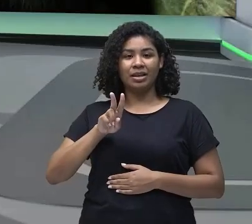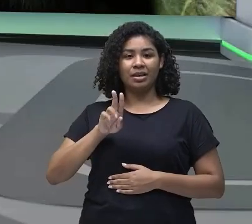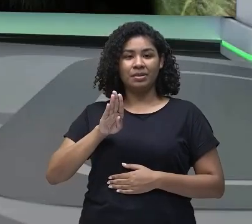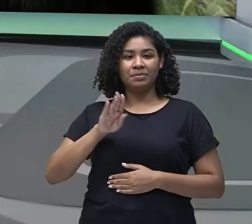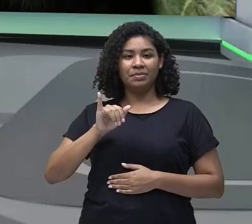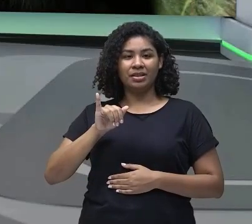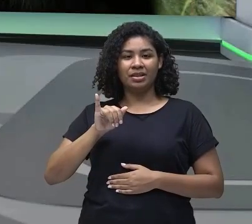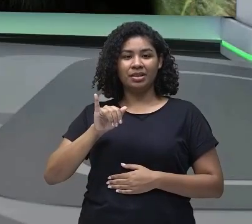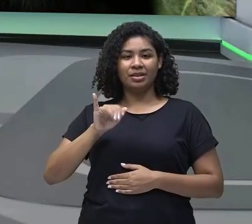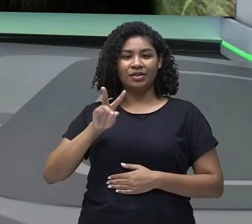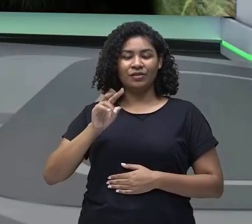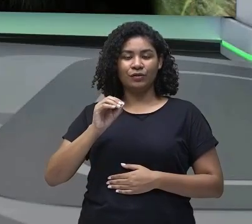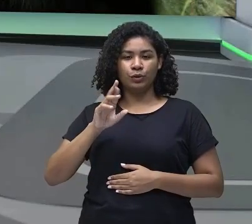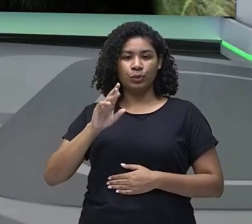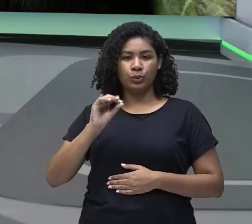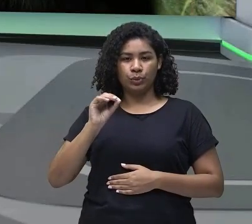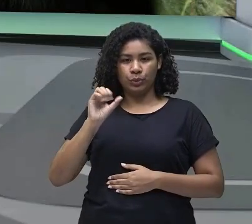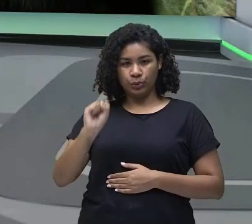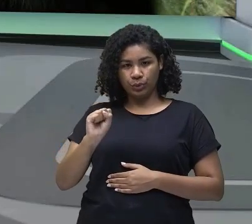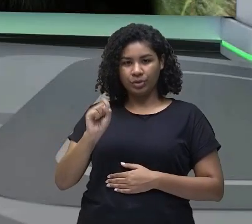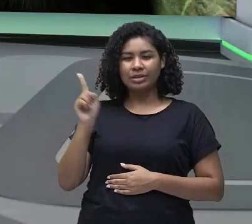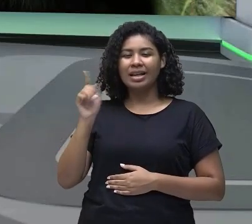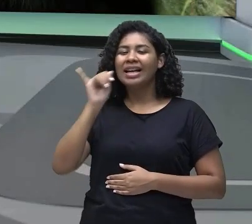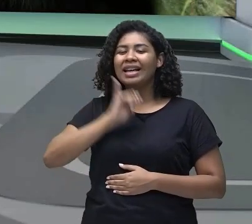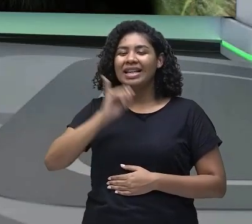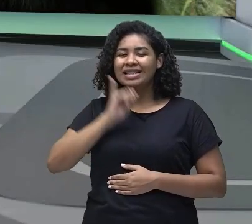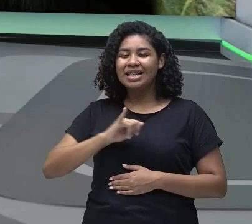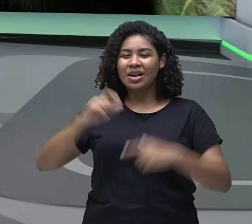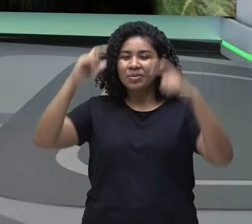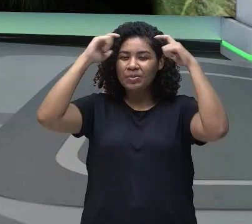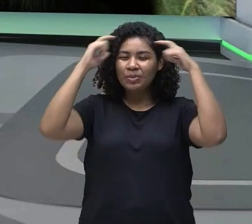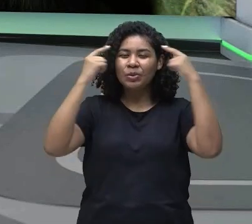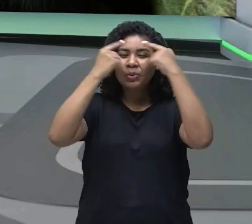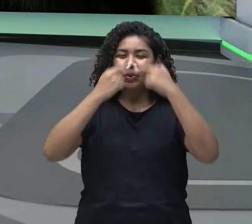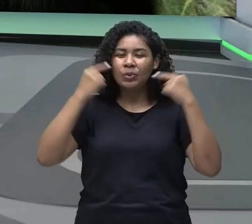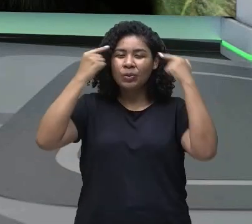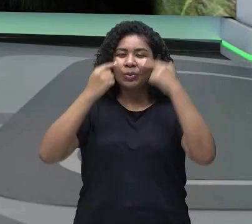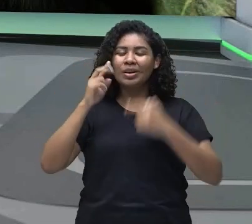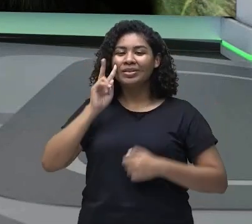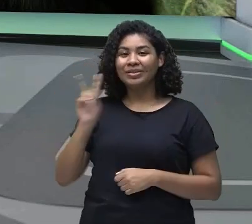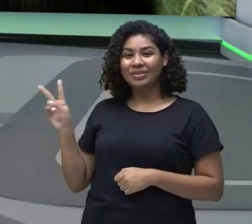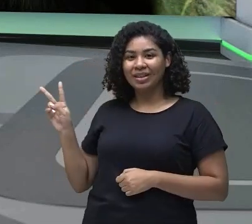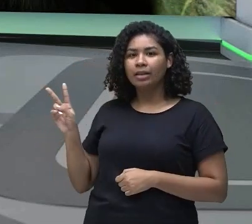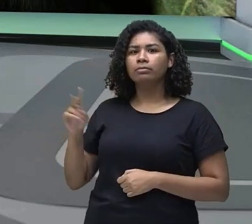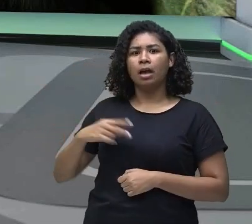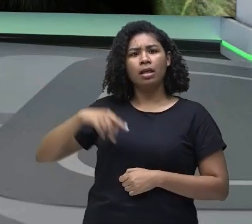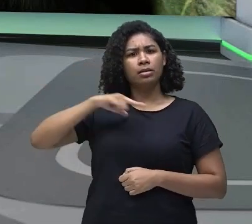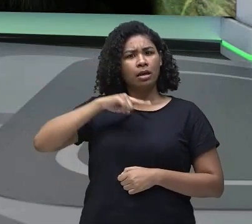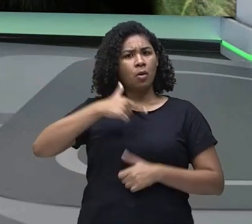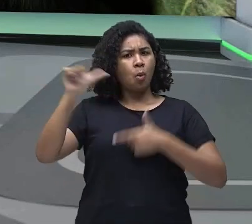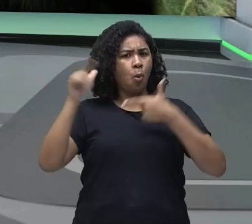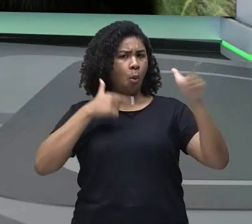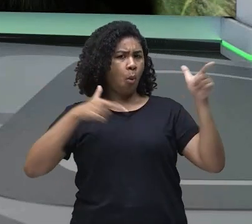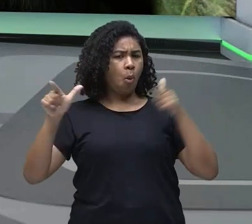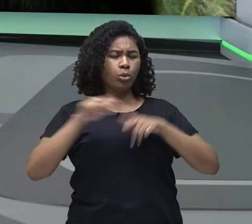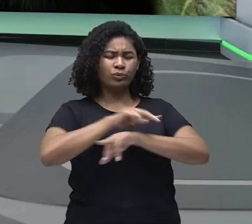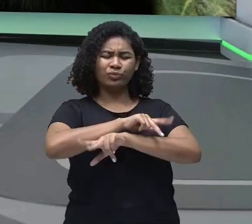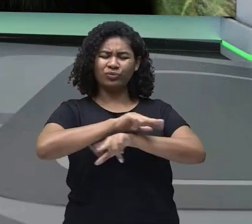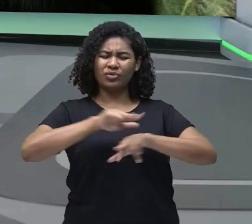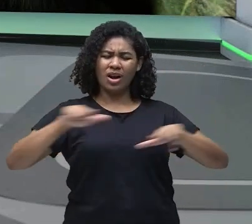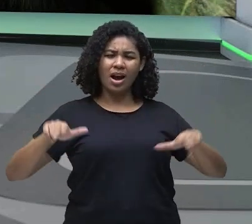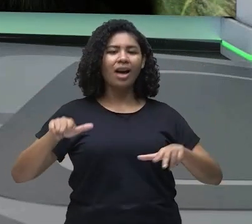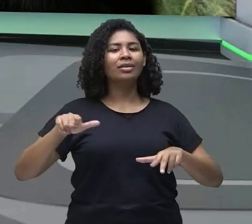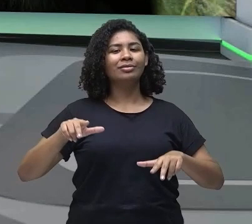Os seres herbívoros, a gente trouxe um exemplo aí, o panda, mas você pode lembrar de vários outros seres aí que